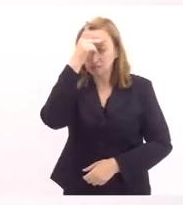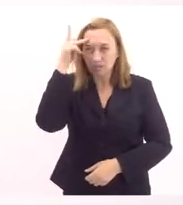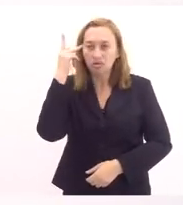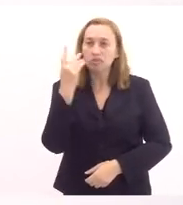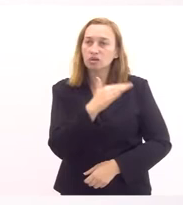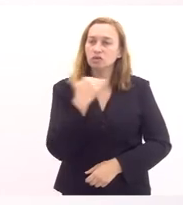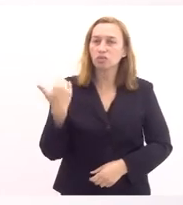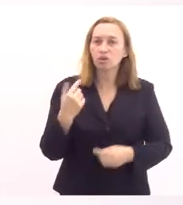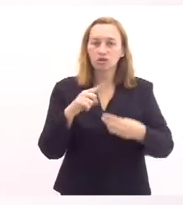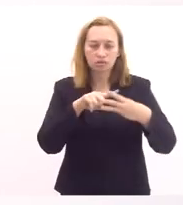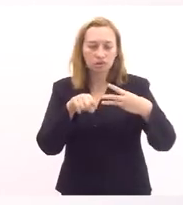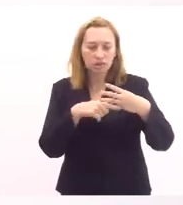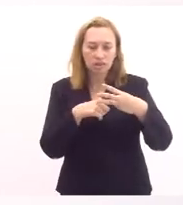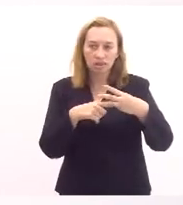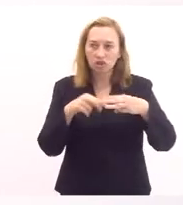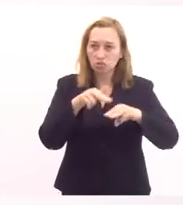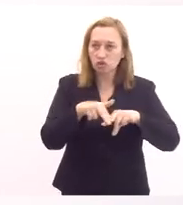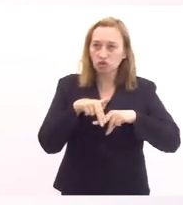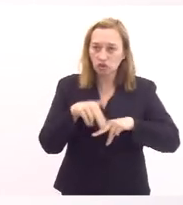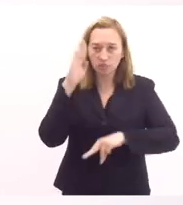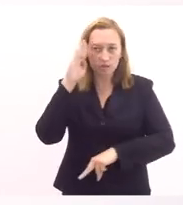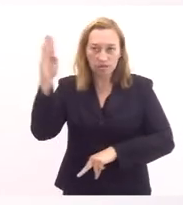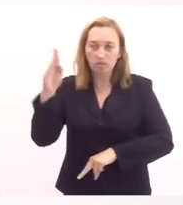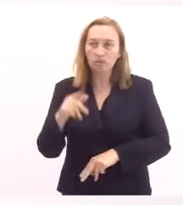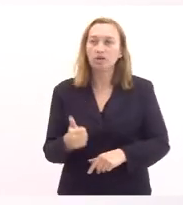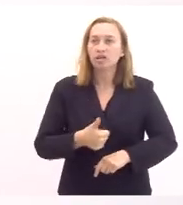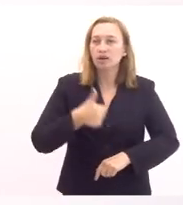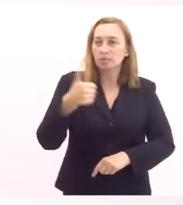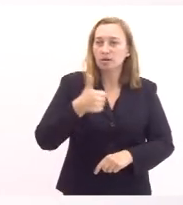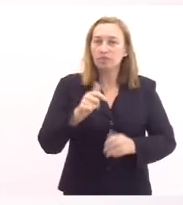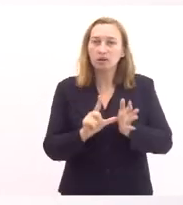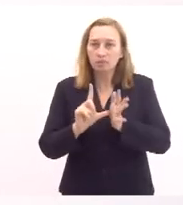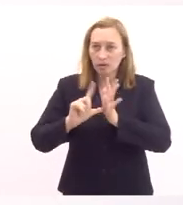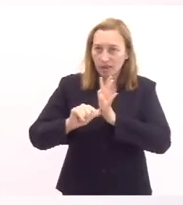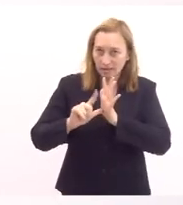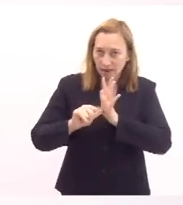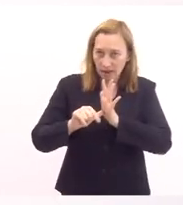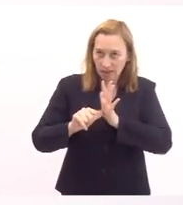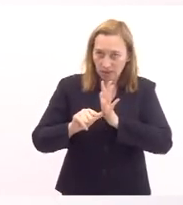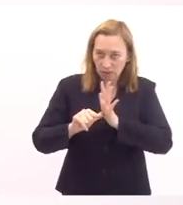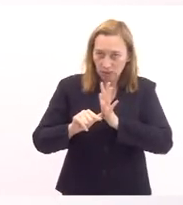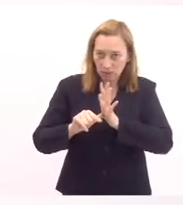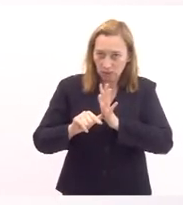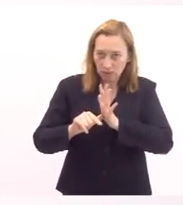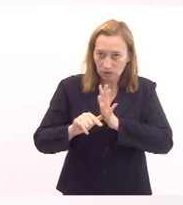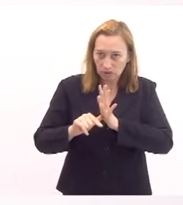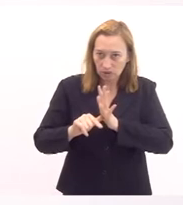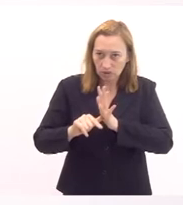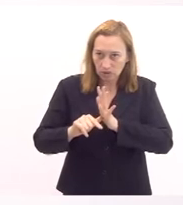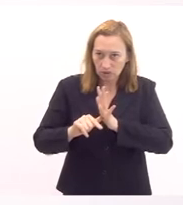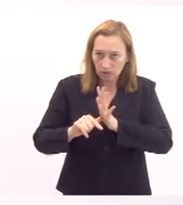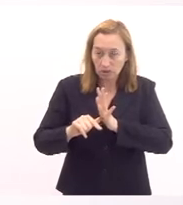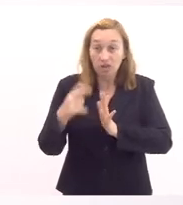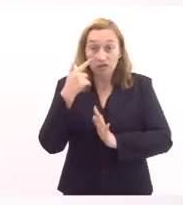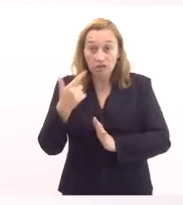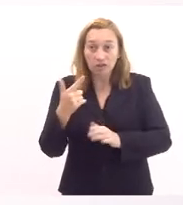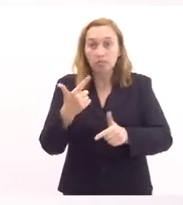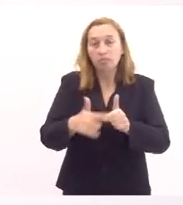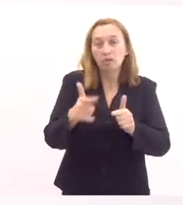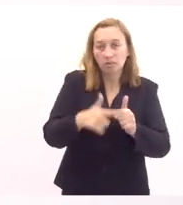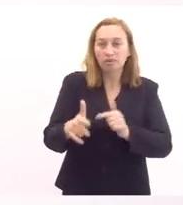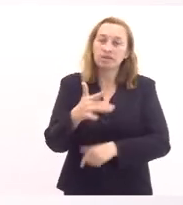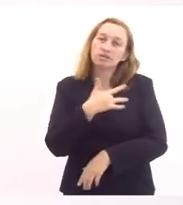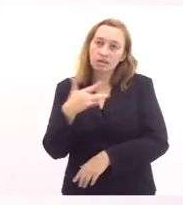morrem e por três motivos principalmente primeiro pelo atraso em identificar que estão passando por algum problema de saúde